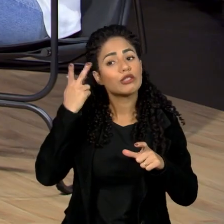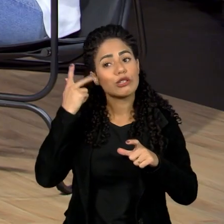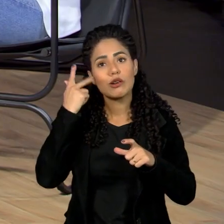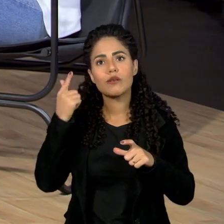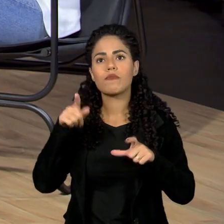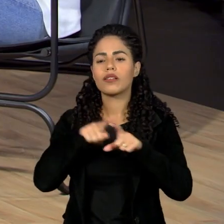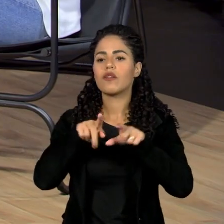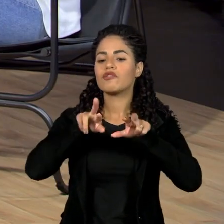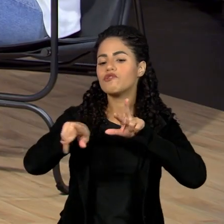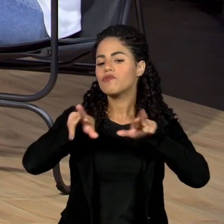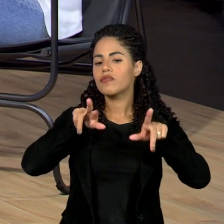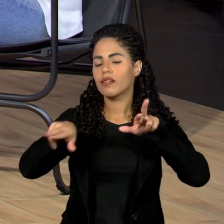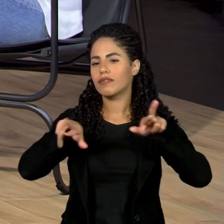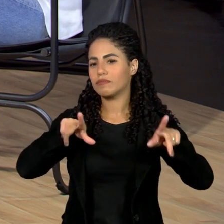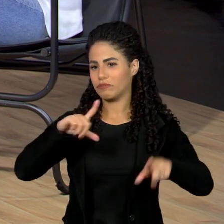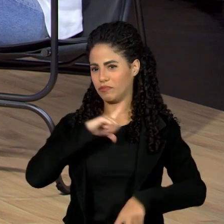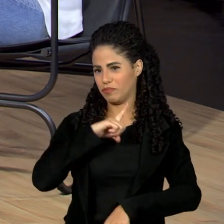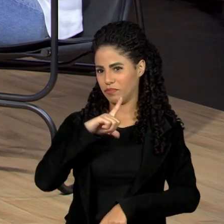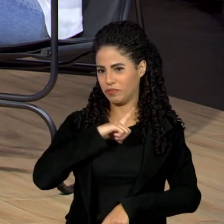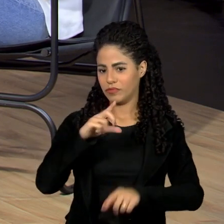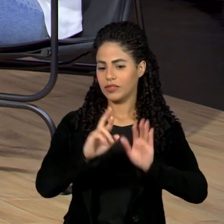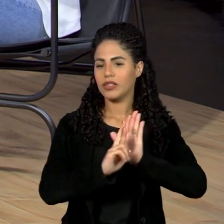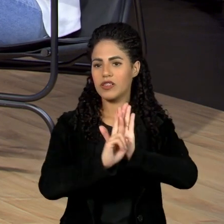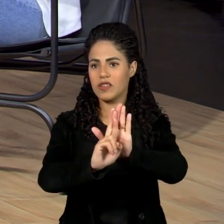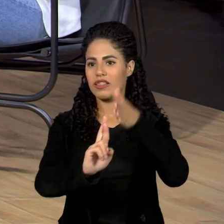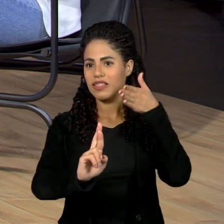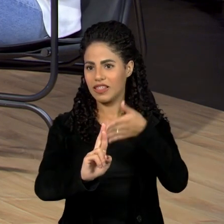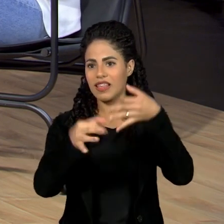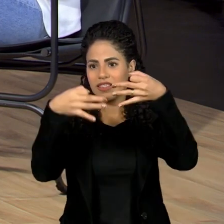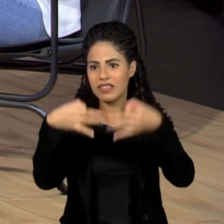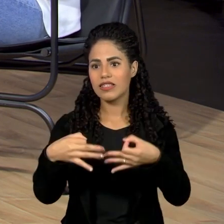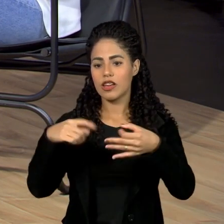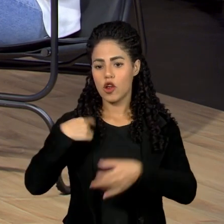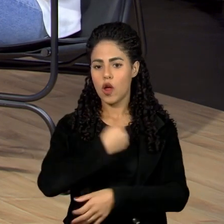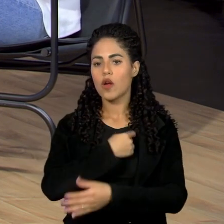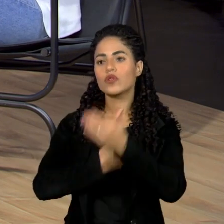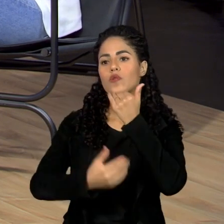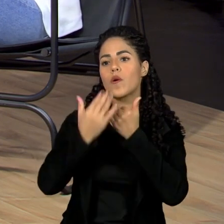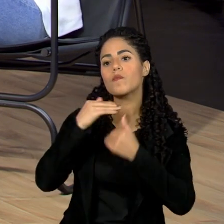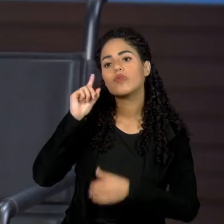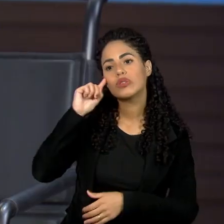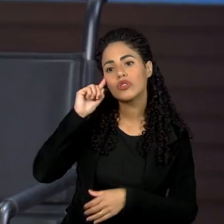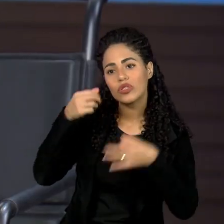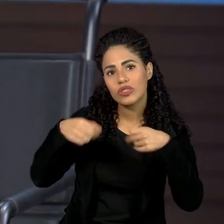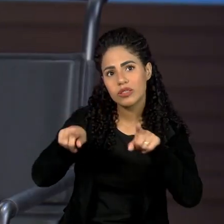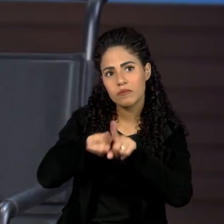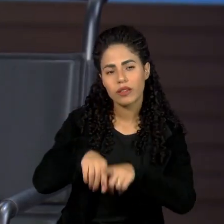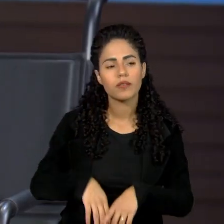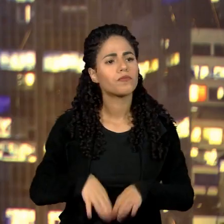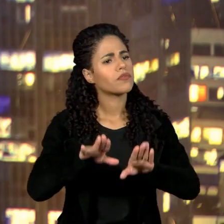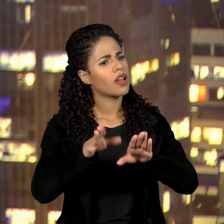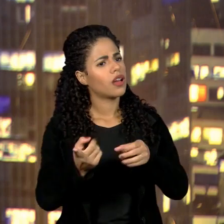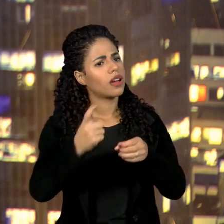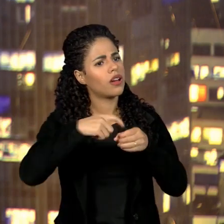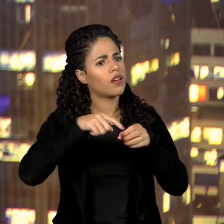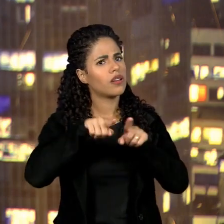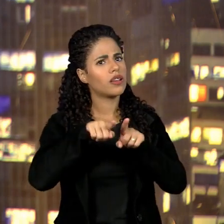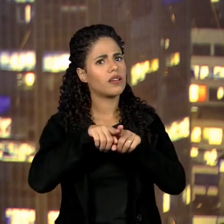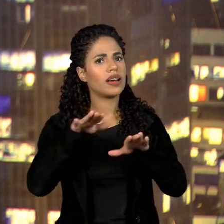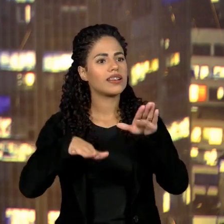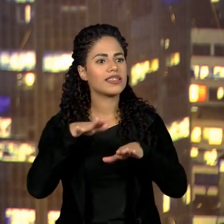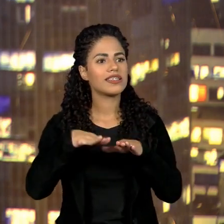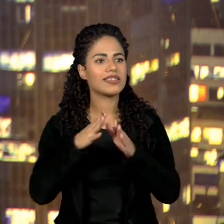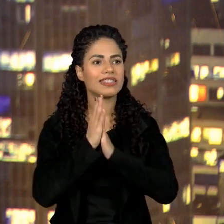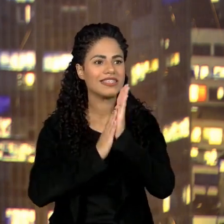essa diferença entre aquilo que nos representa e aquilo que nós consumimos no cotidiano. As pessoas às vezes viajam e voltam loucas para